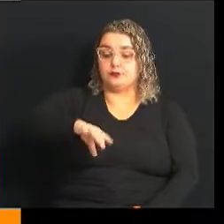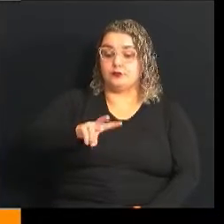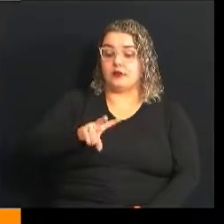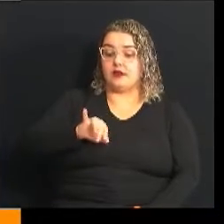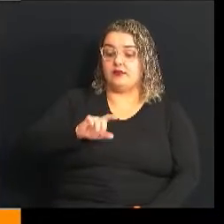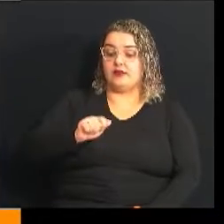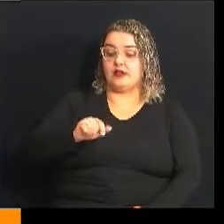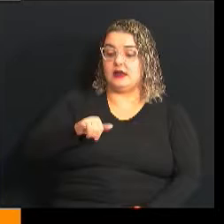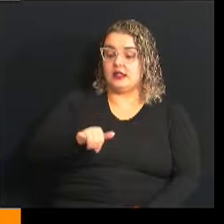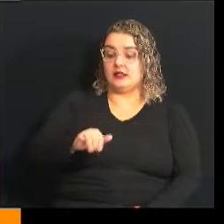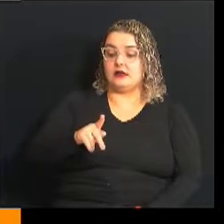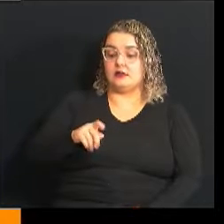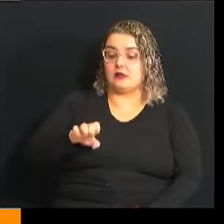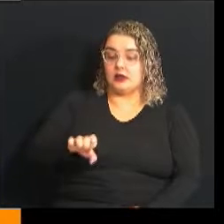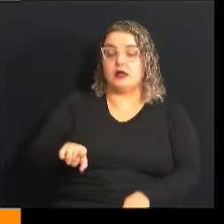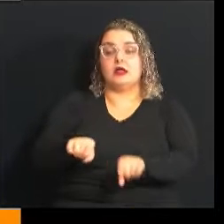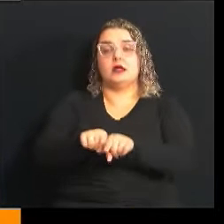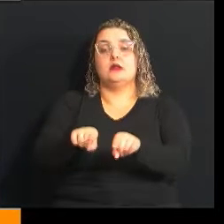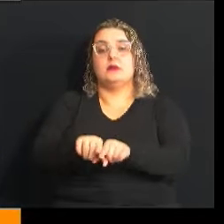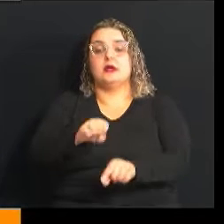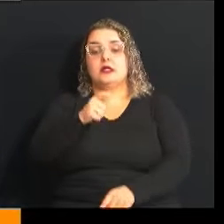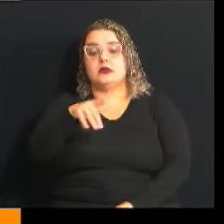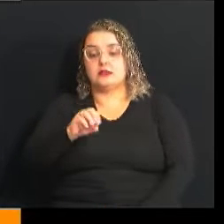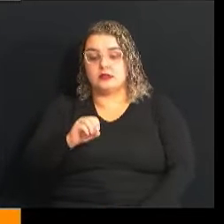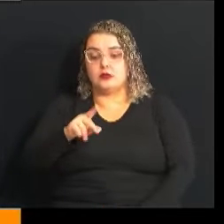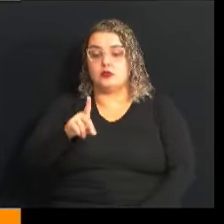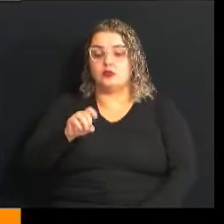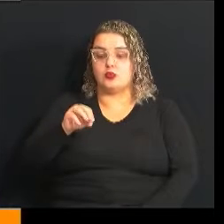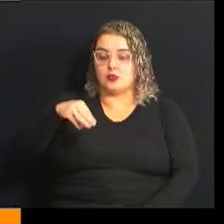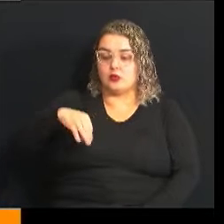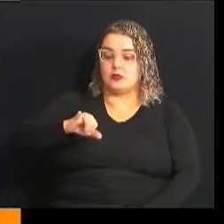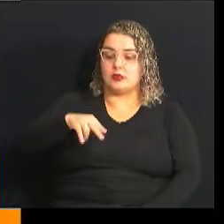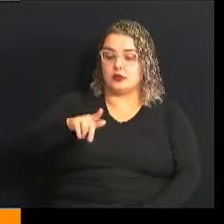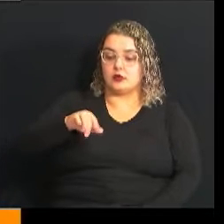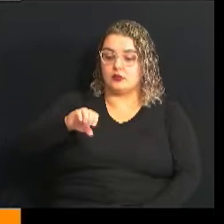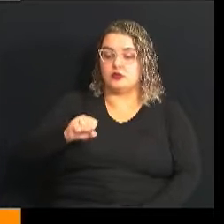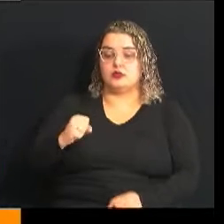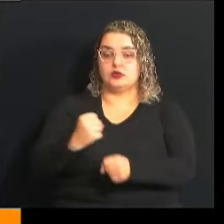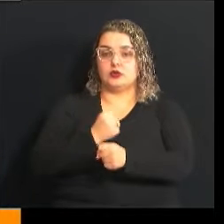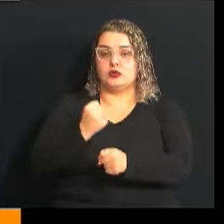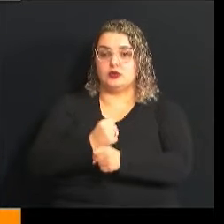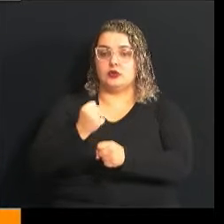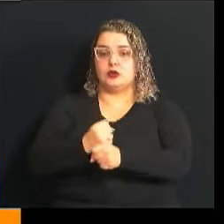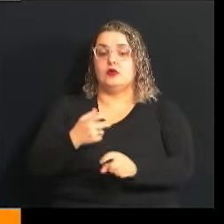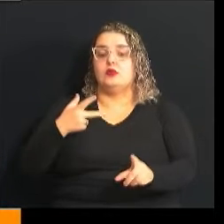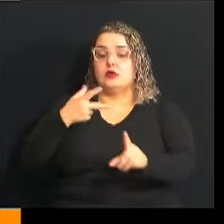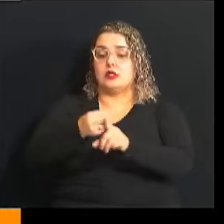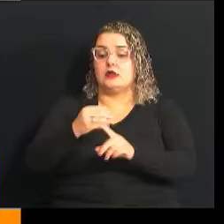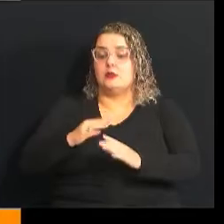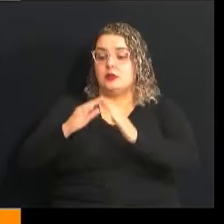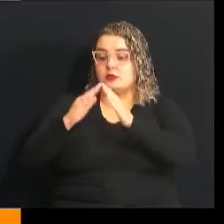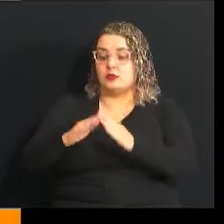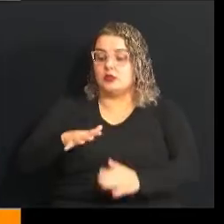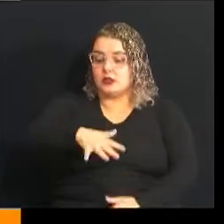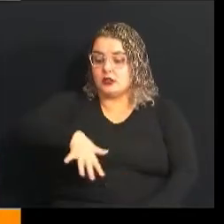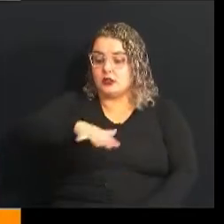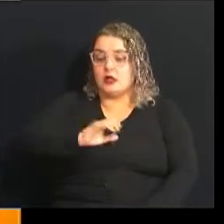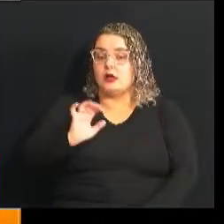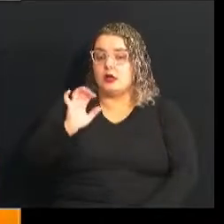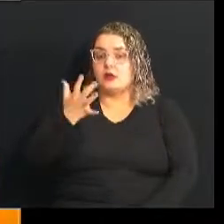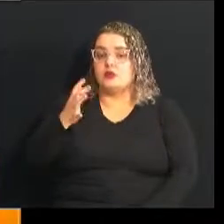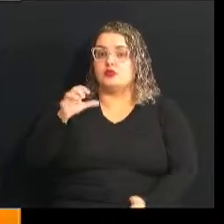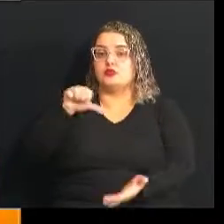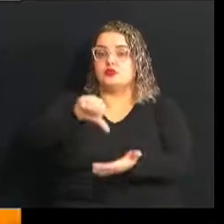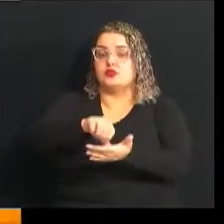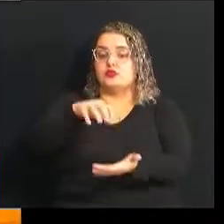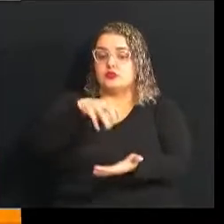Saúde São Domingos, que também está em reforma. A vacinação para os moradores dessa região acontece no Centro de